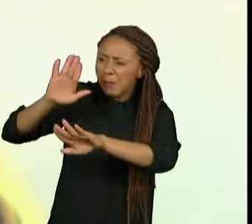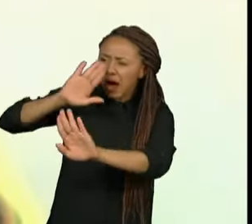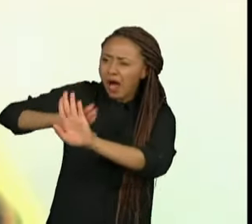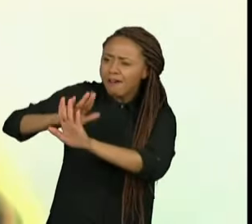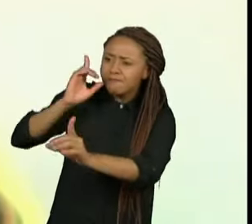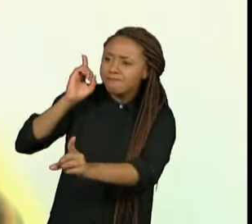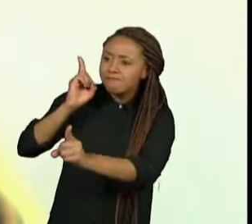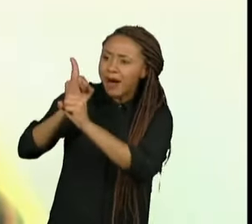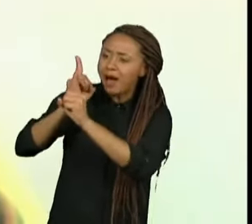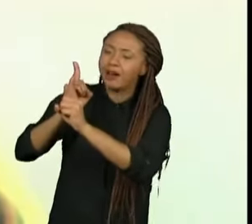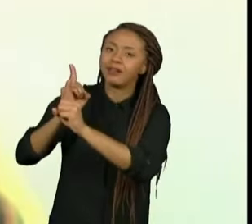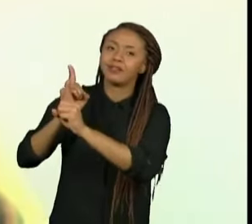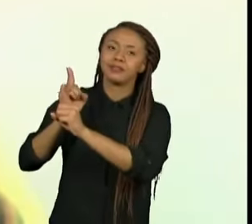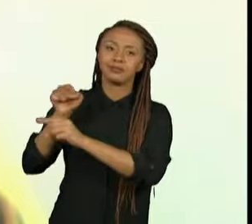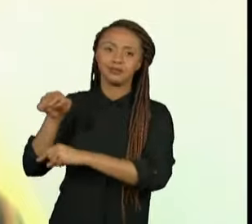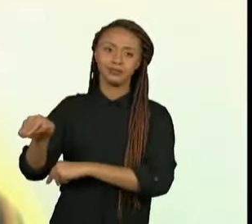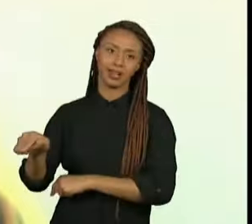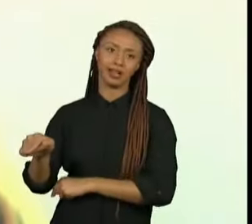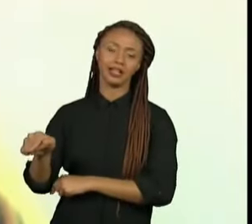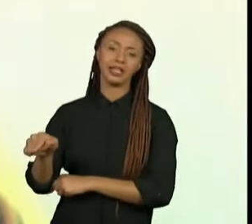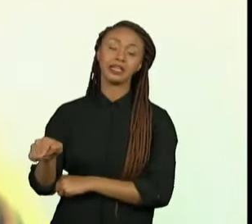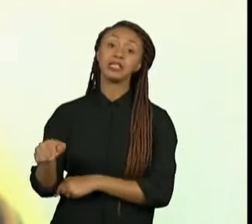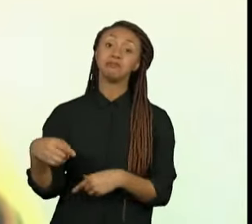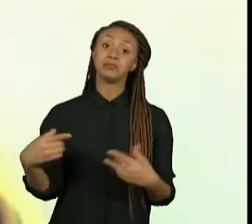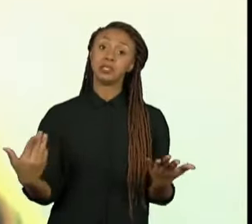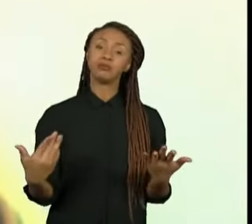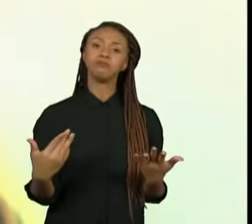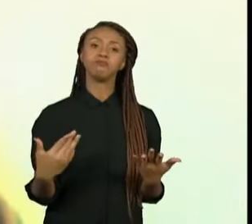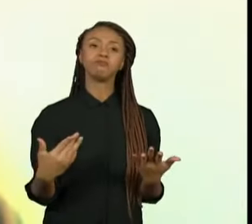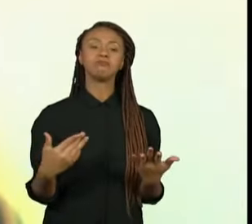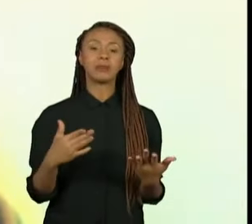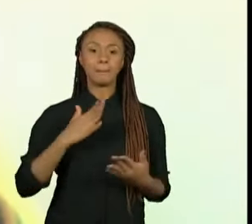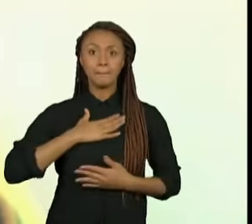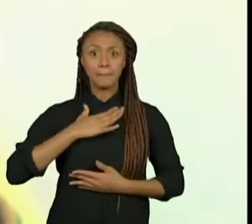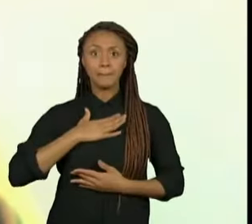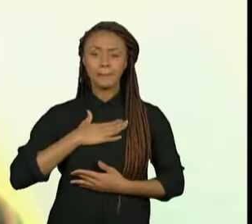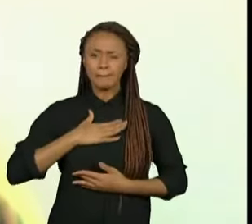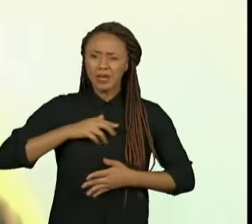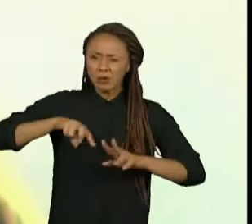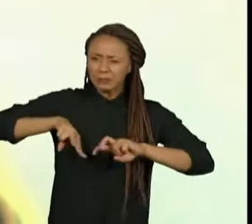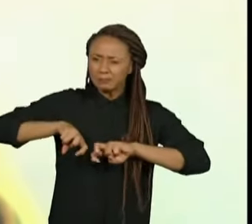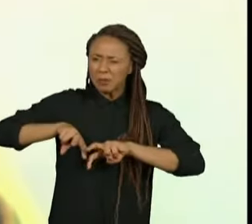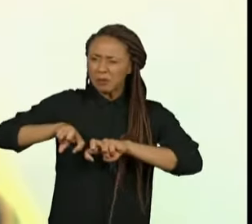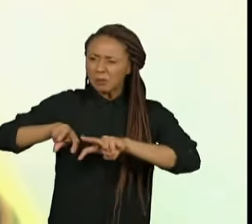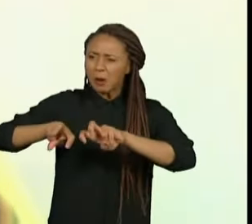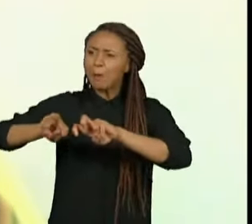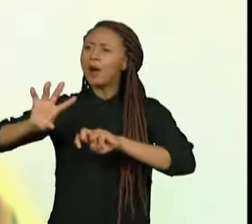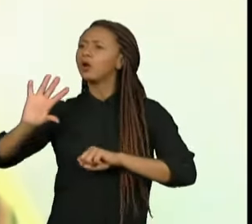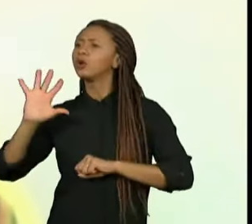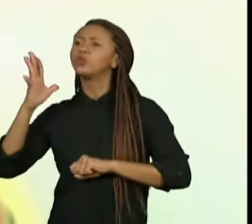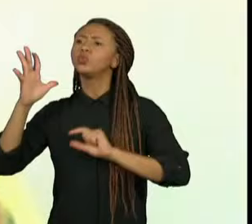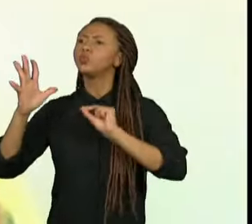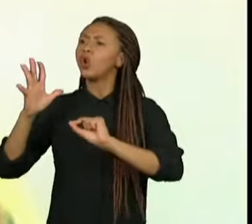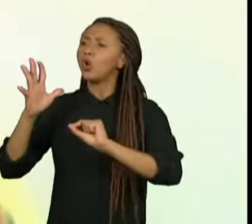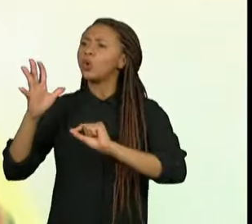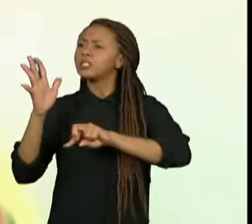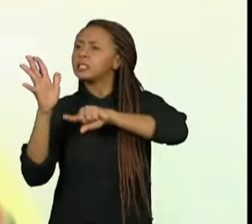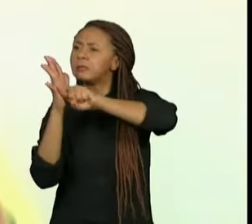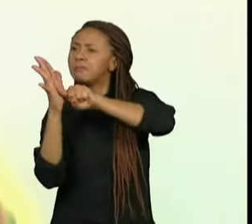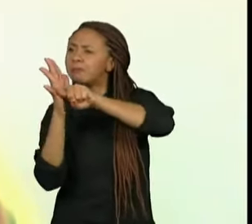história. Então eu acho que essa necessidade, essa busca minha de ir na alma da história, de ir na alma